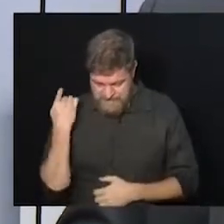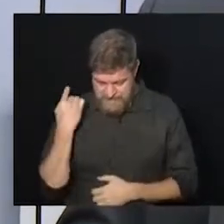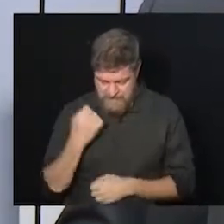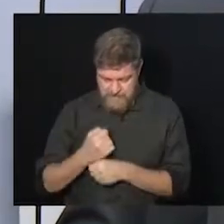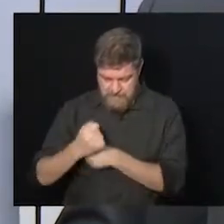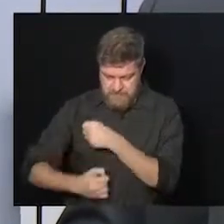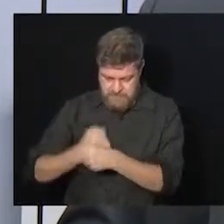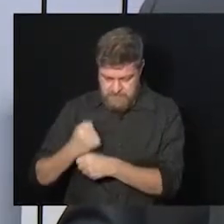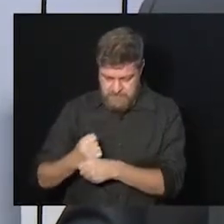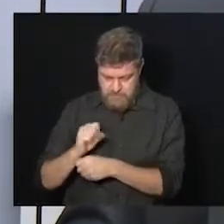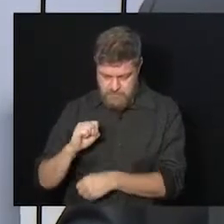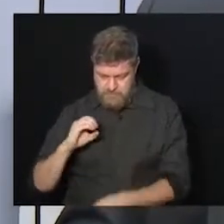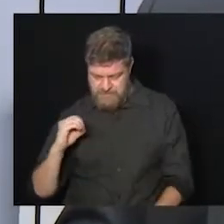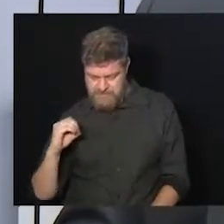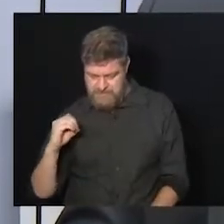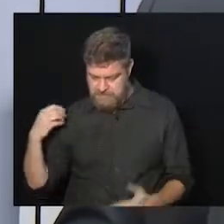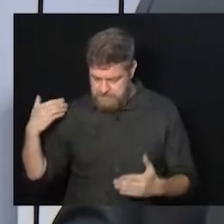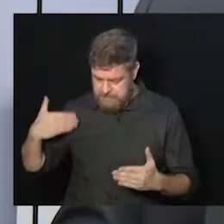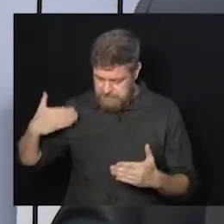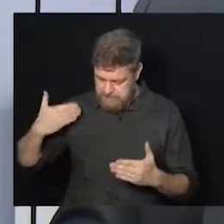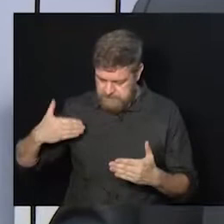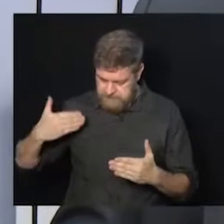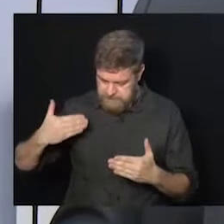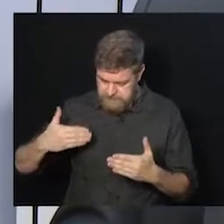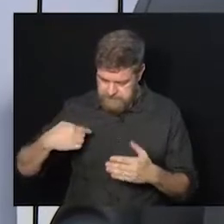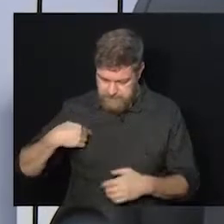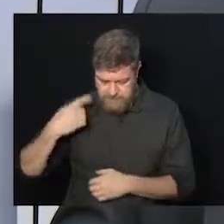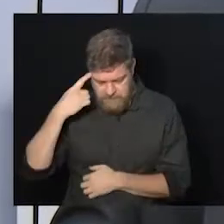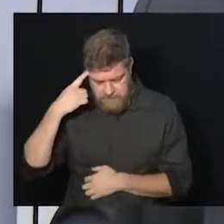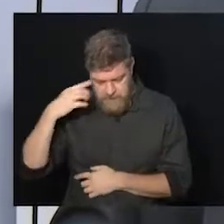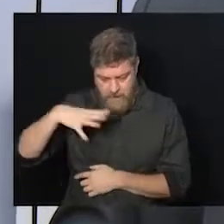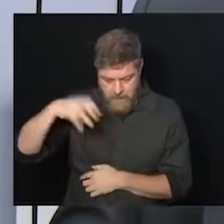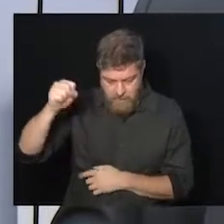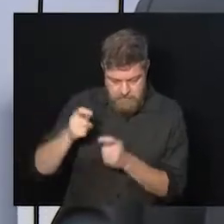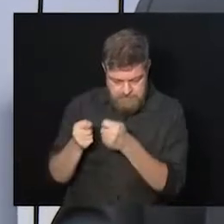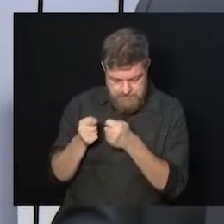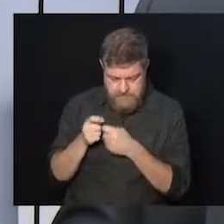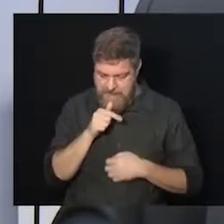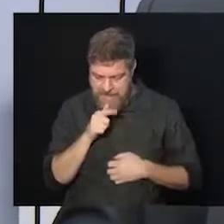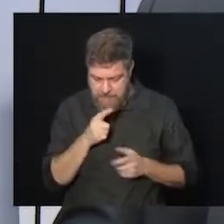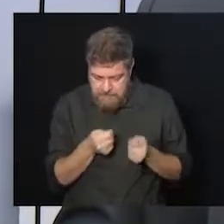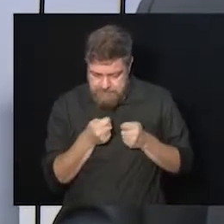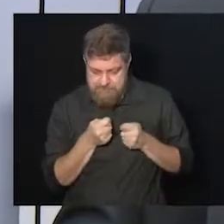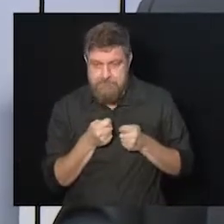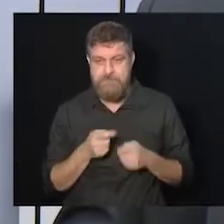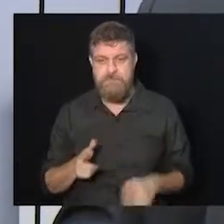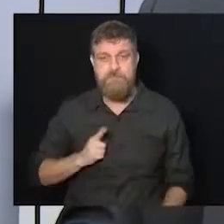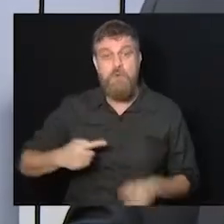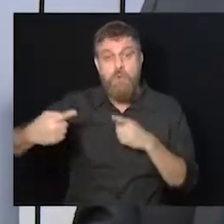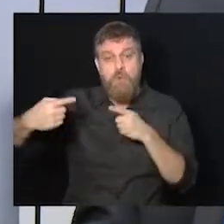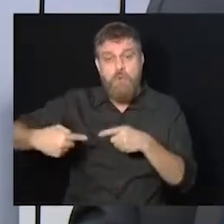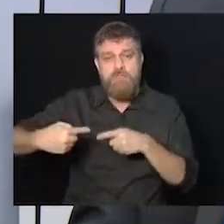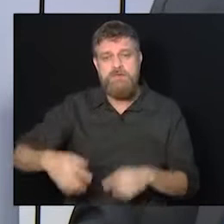80, eu comecei a querer assim, economizar luz, economizar água. E o grande